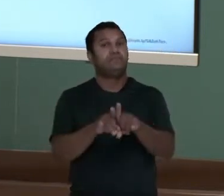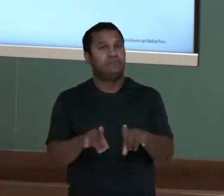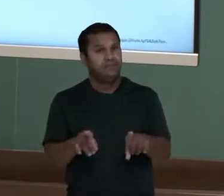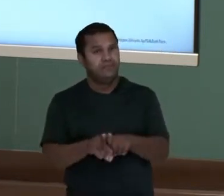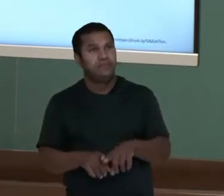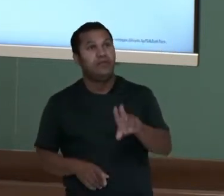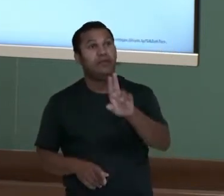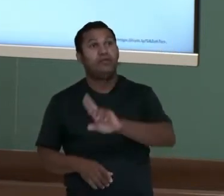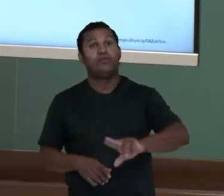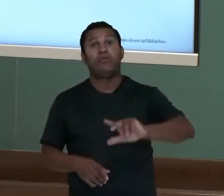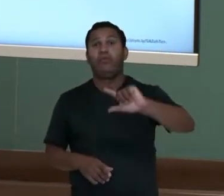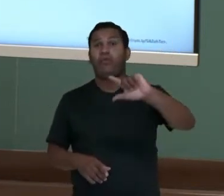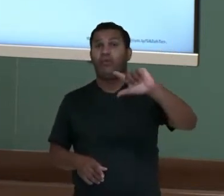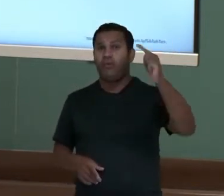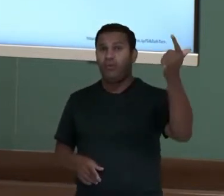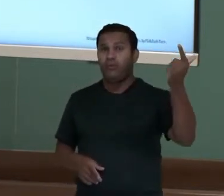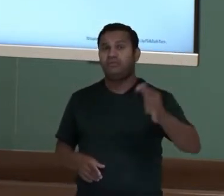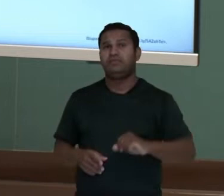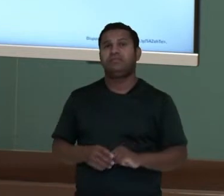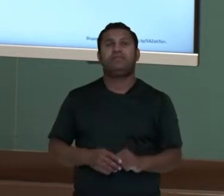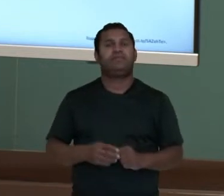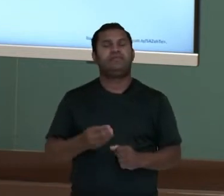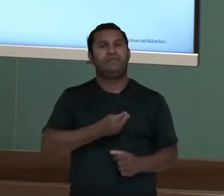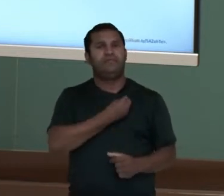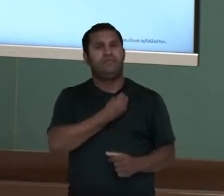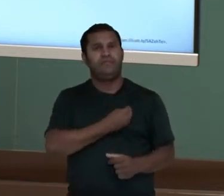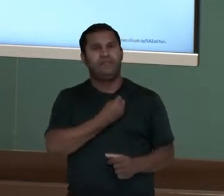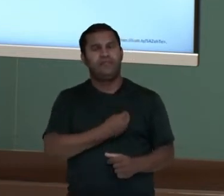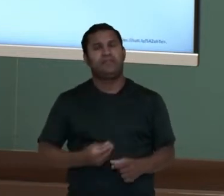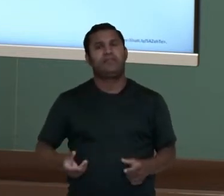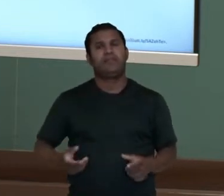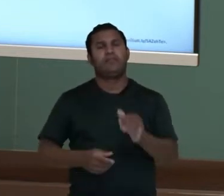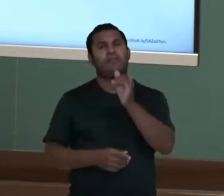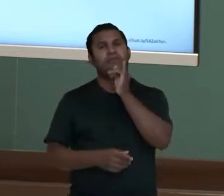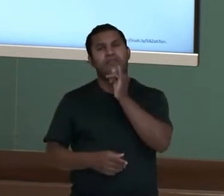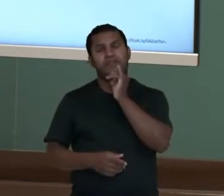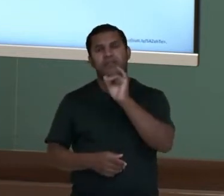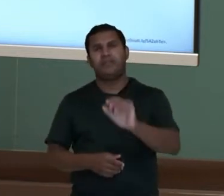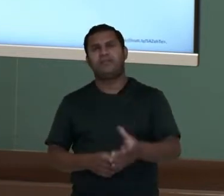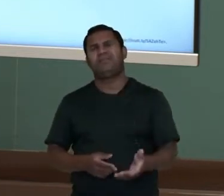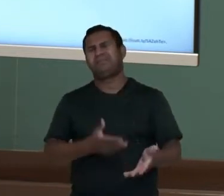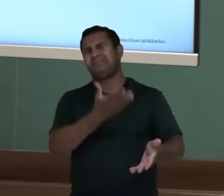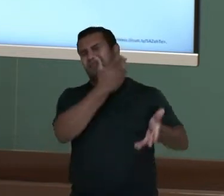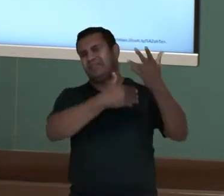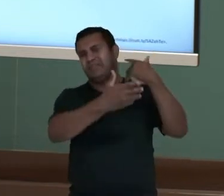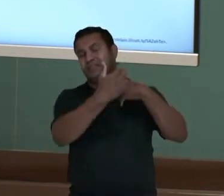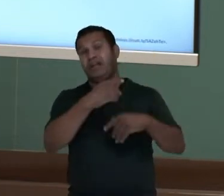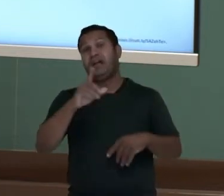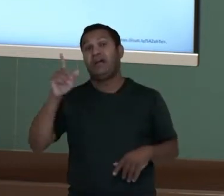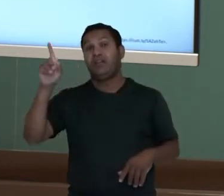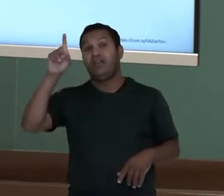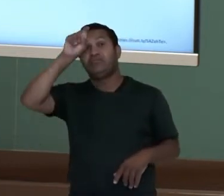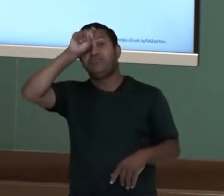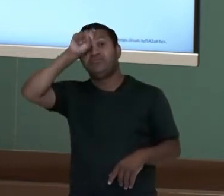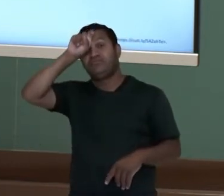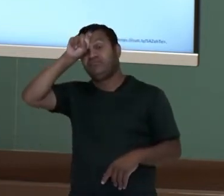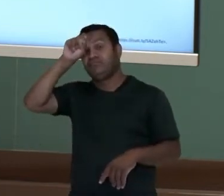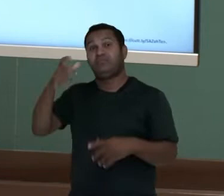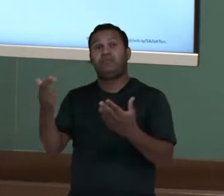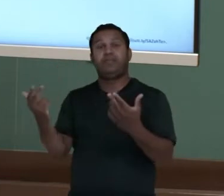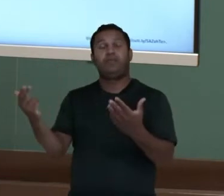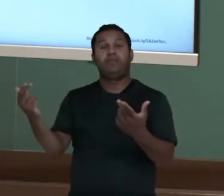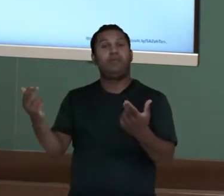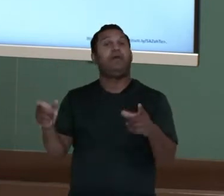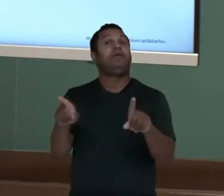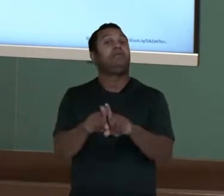grandes civilizações, como o Egito, como os povos da Mesopotâmia, Ganges, China, não é mesmo? Sempre essas